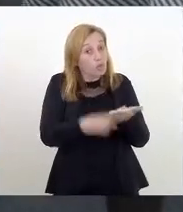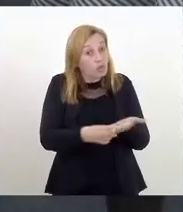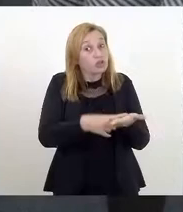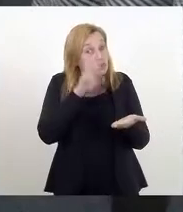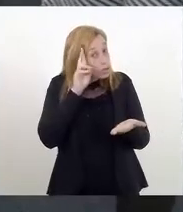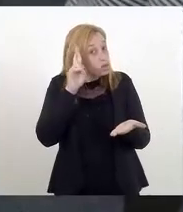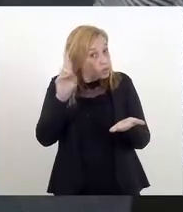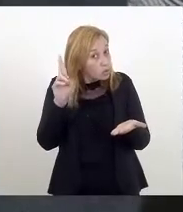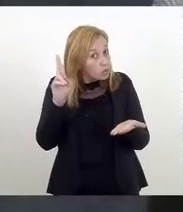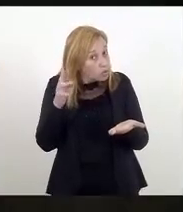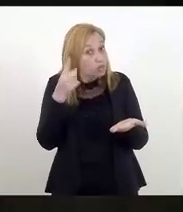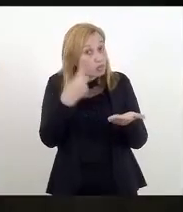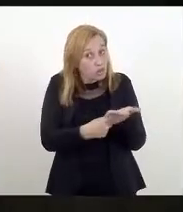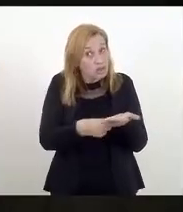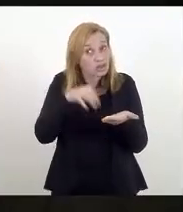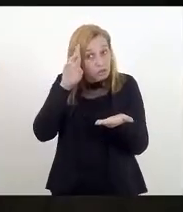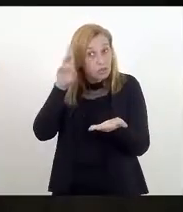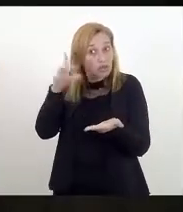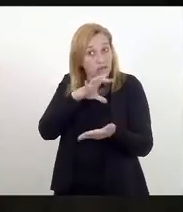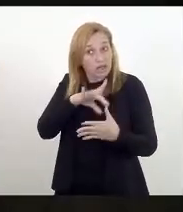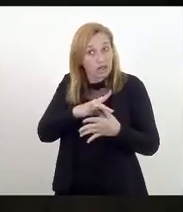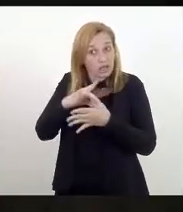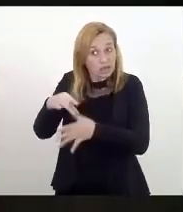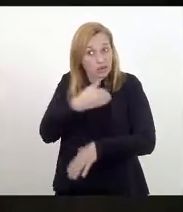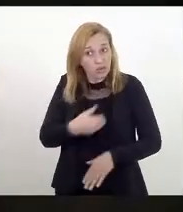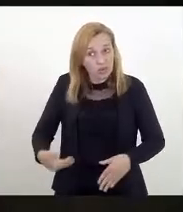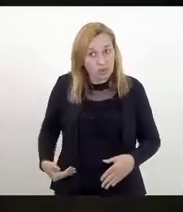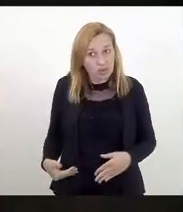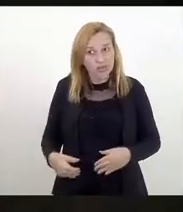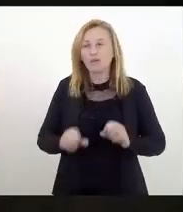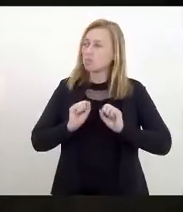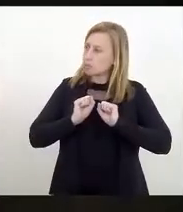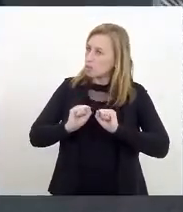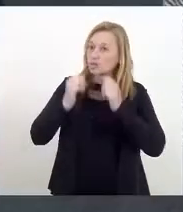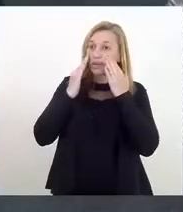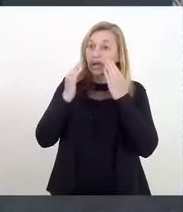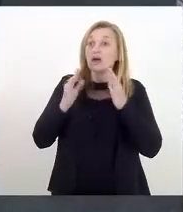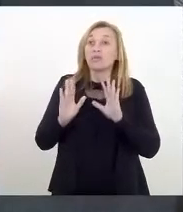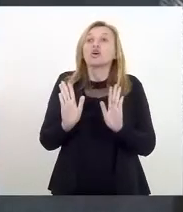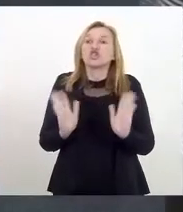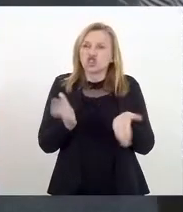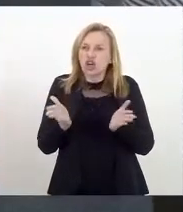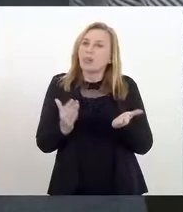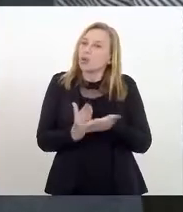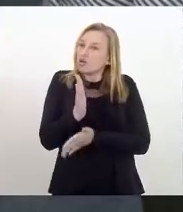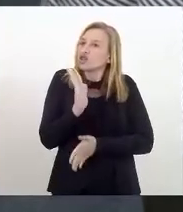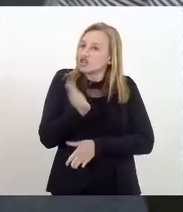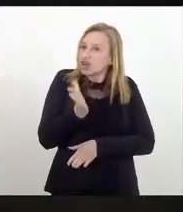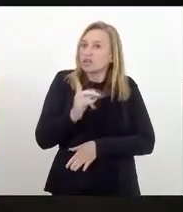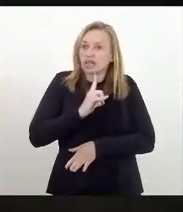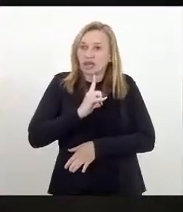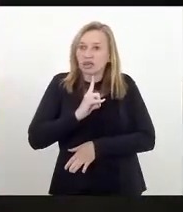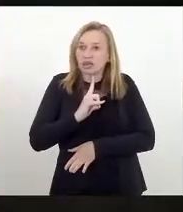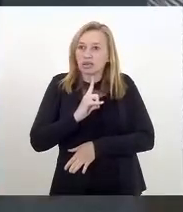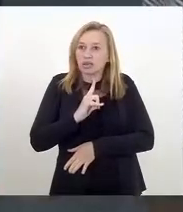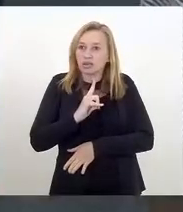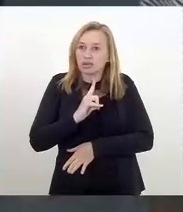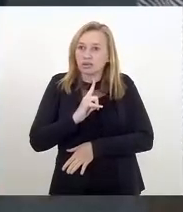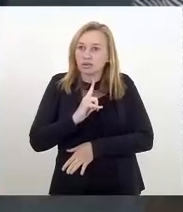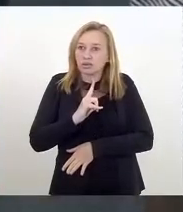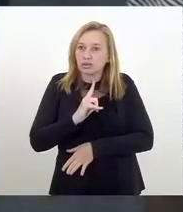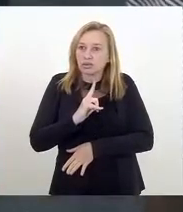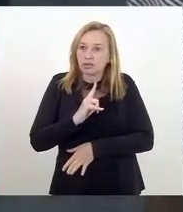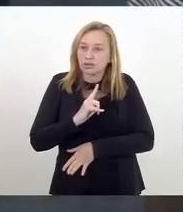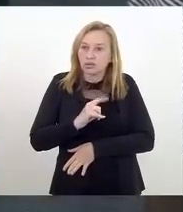tenho esse compromisso do líder do governo. Aqui é o deputado que pode apresentar projetos. Não, não, mas eu já tenho até aprovado. Não, se a V. Exª tem aprovado. tem outro, fui o